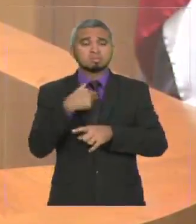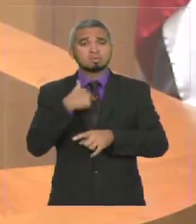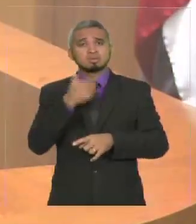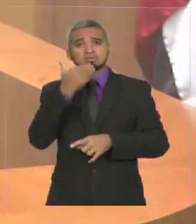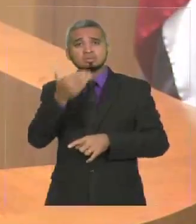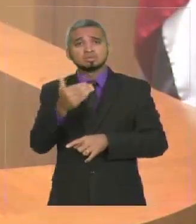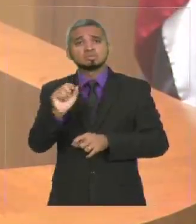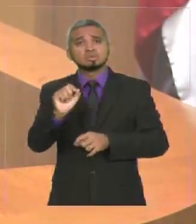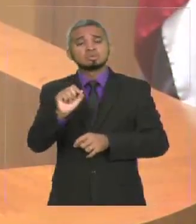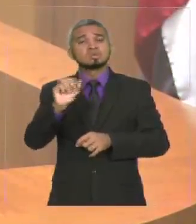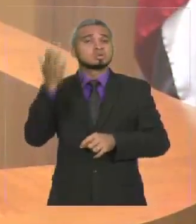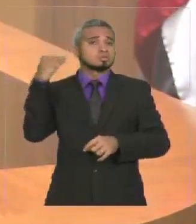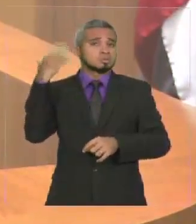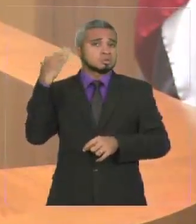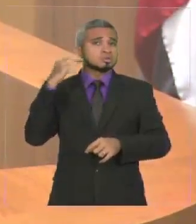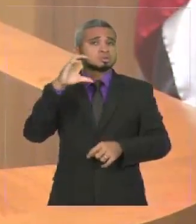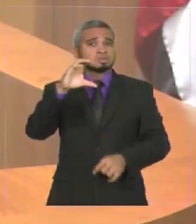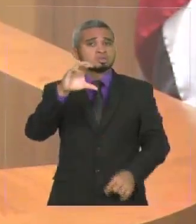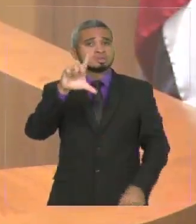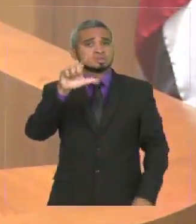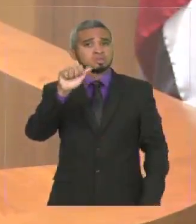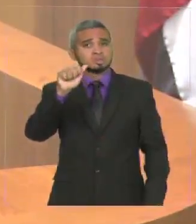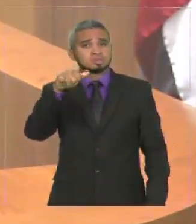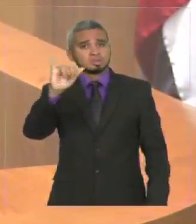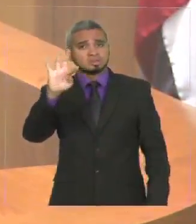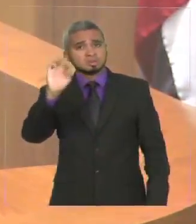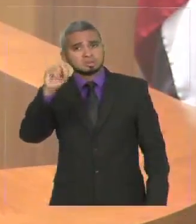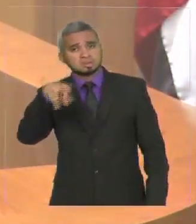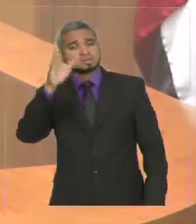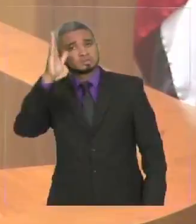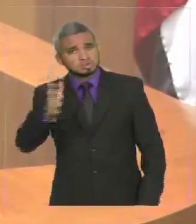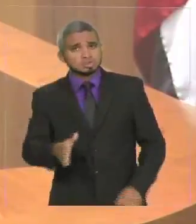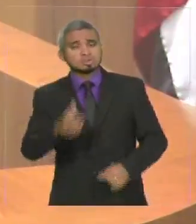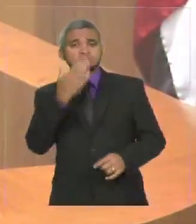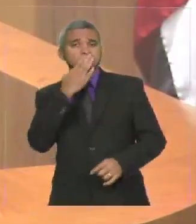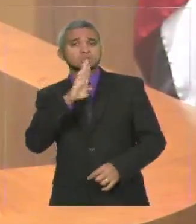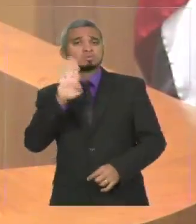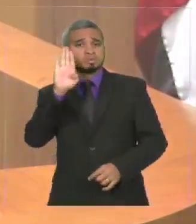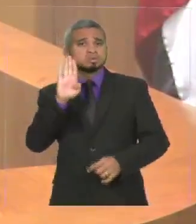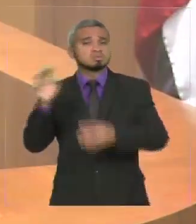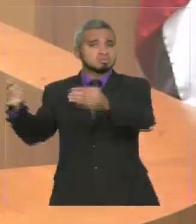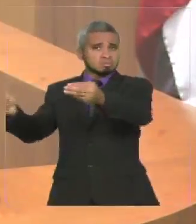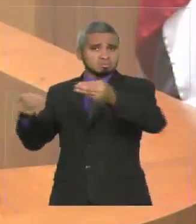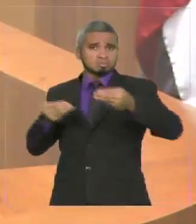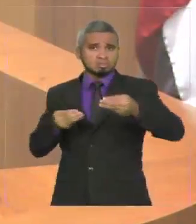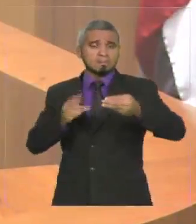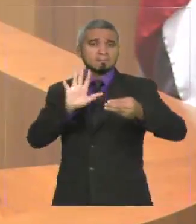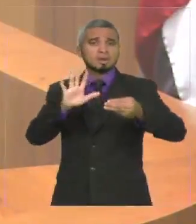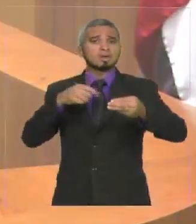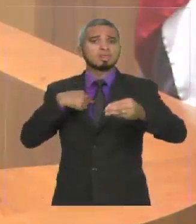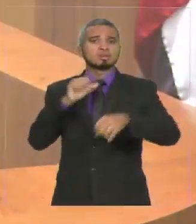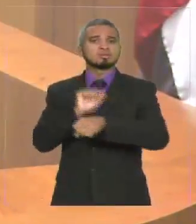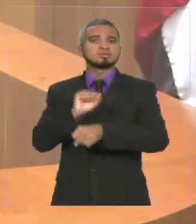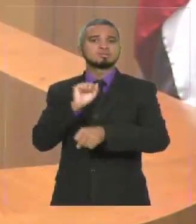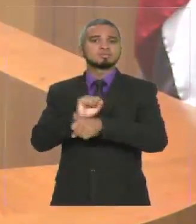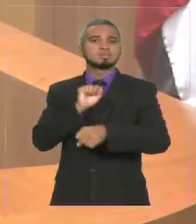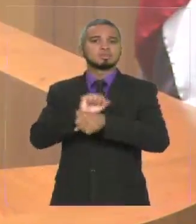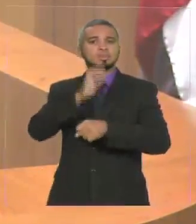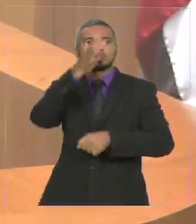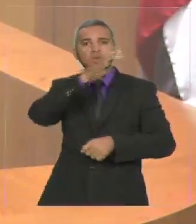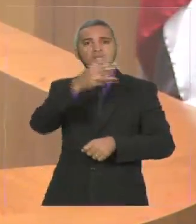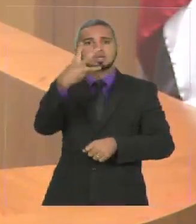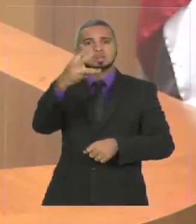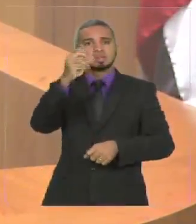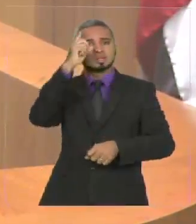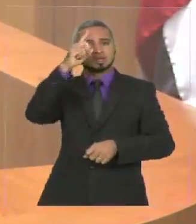propôs a ser solícito a esta casa e de me encaminhar, só que nunca encaminhou. Já está fazendo quase 30 dias e nunca encaminhou